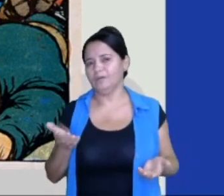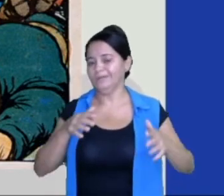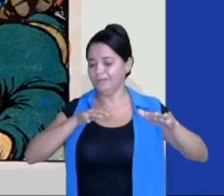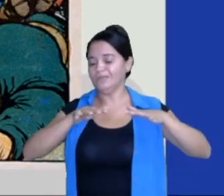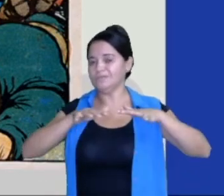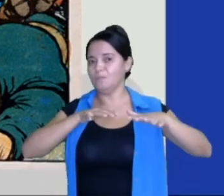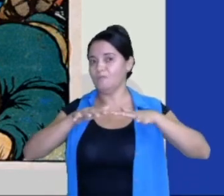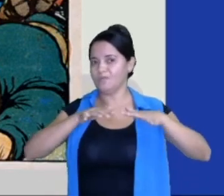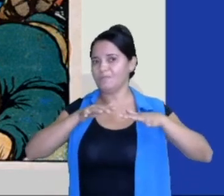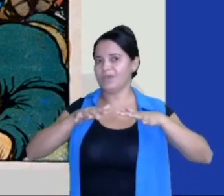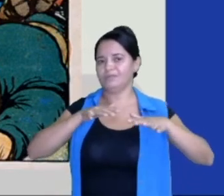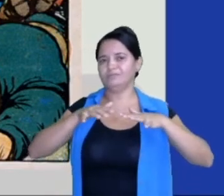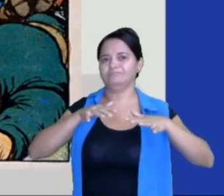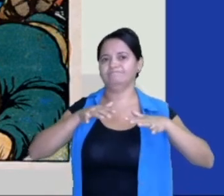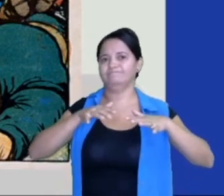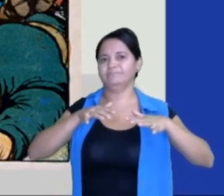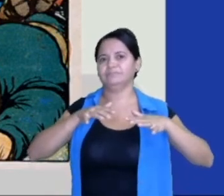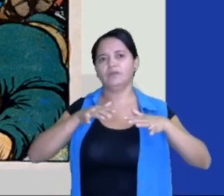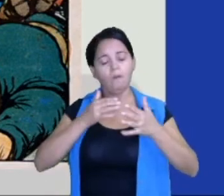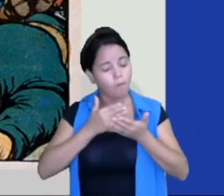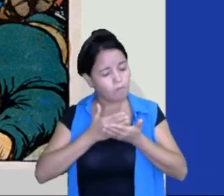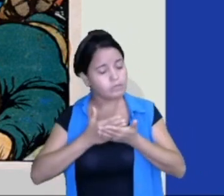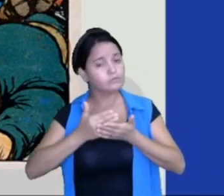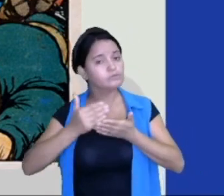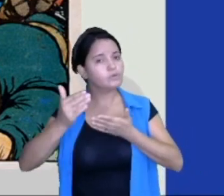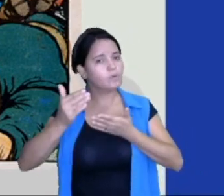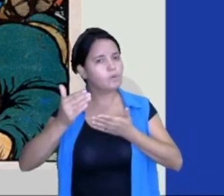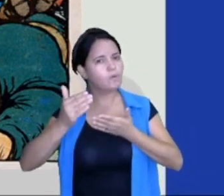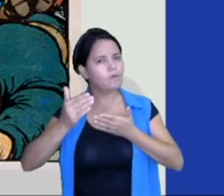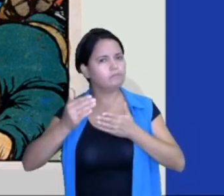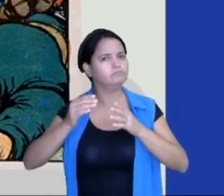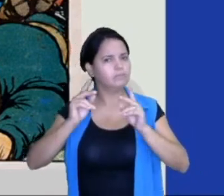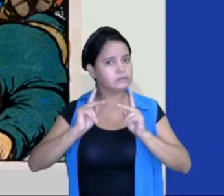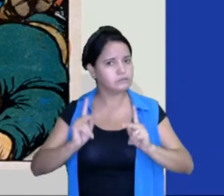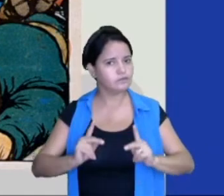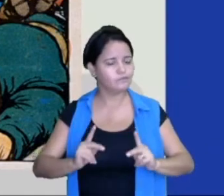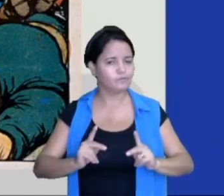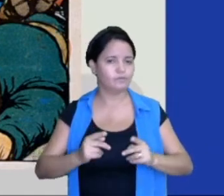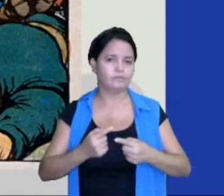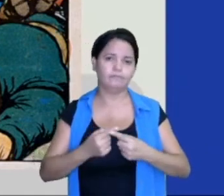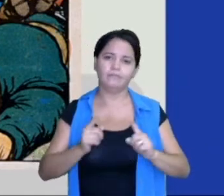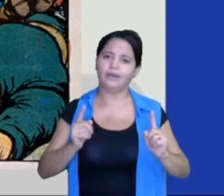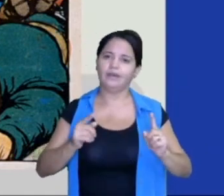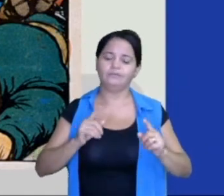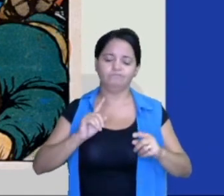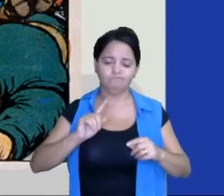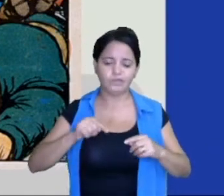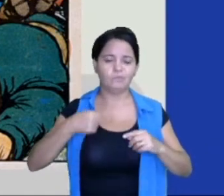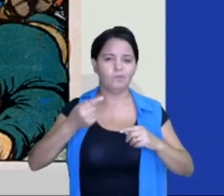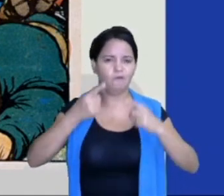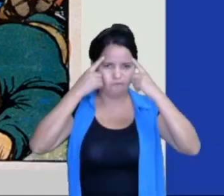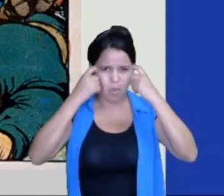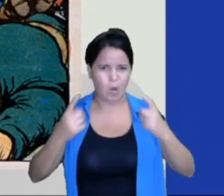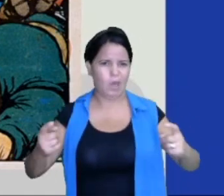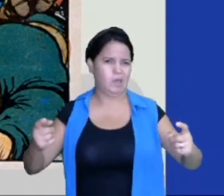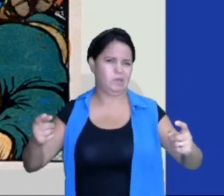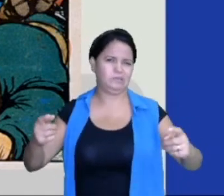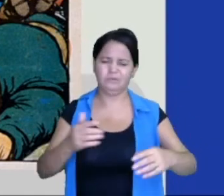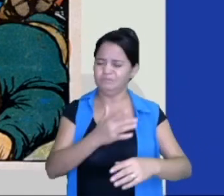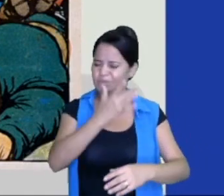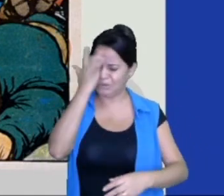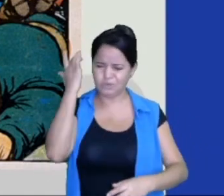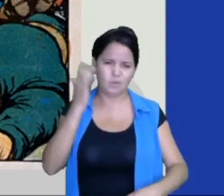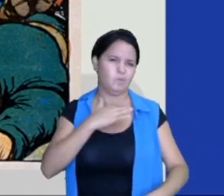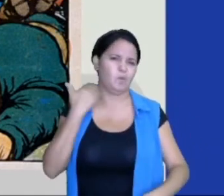movimento que, de forma inicial, era pacífico, se transformou em algo violento. E